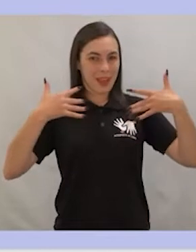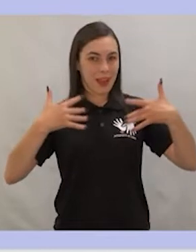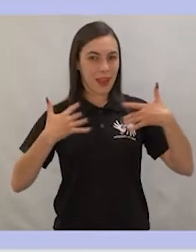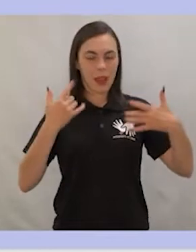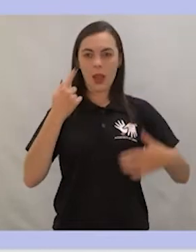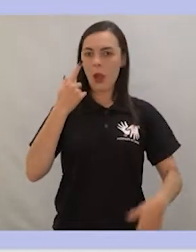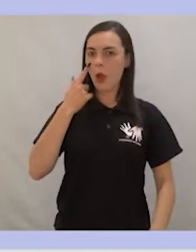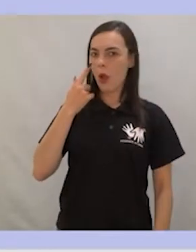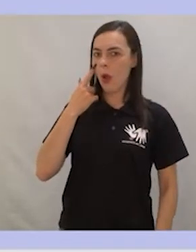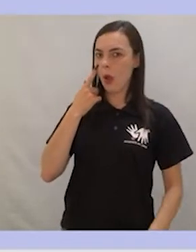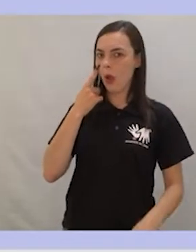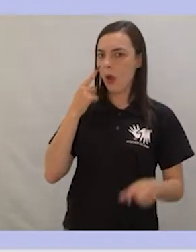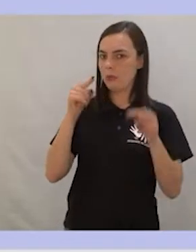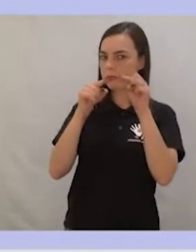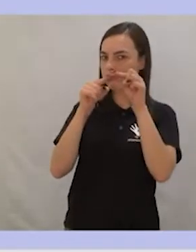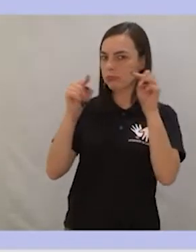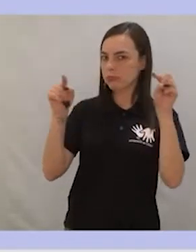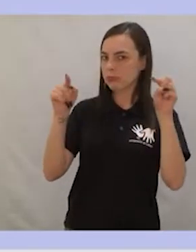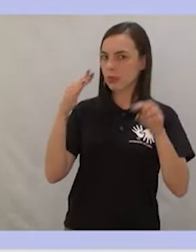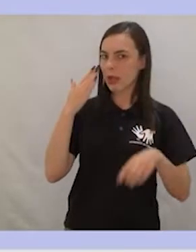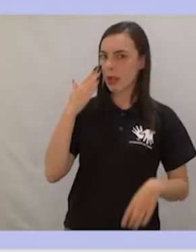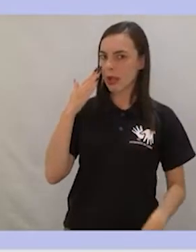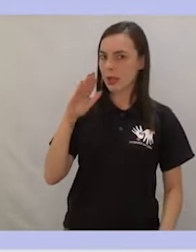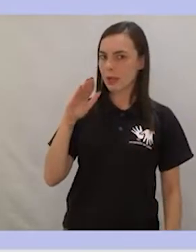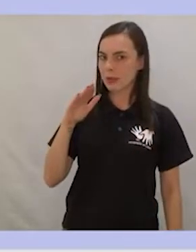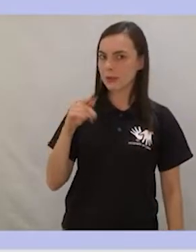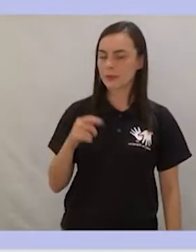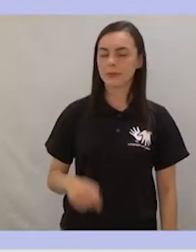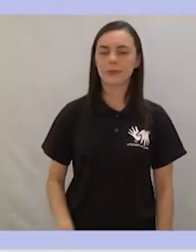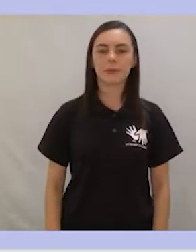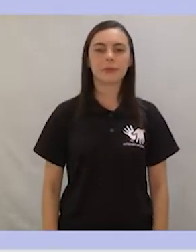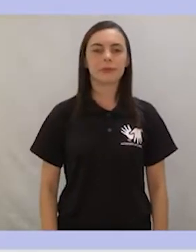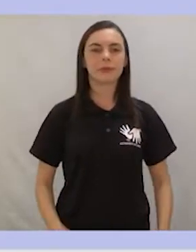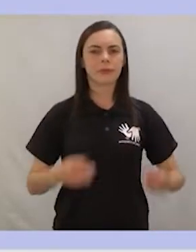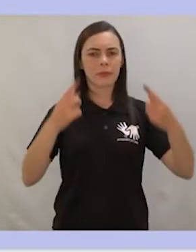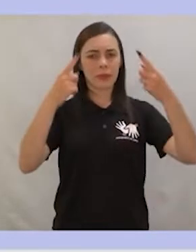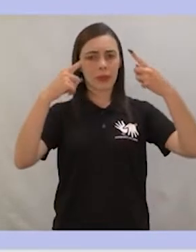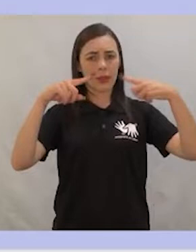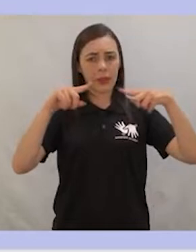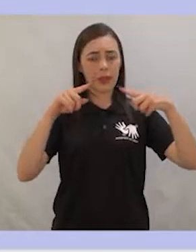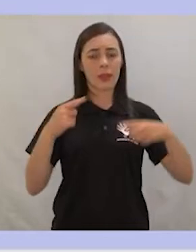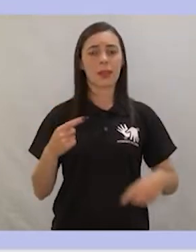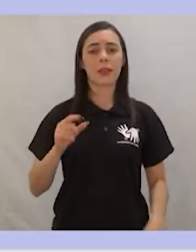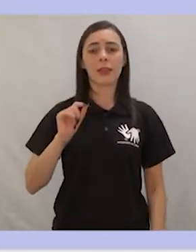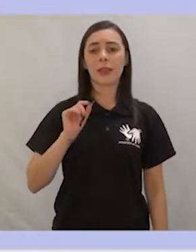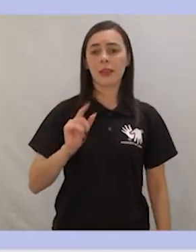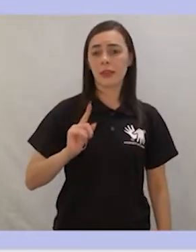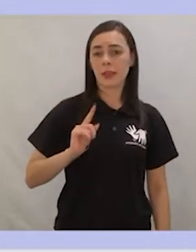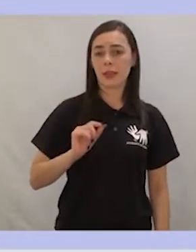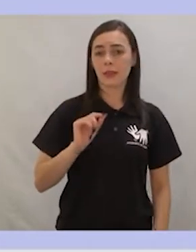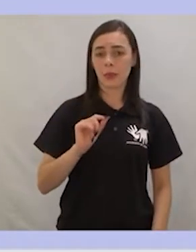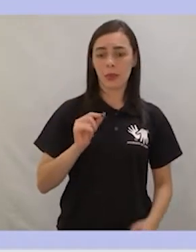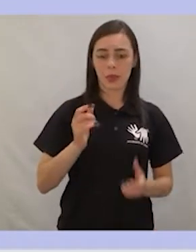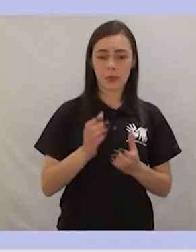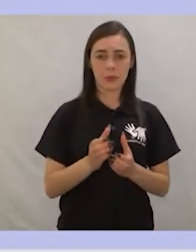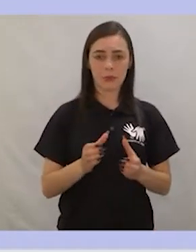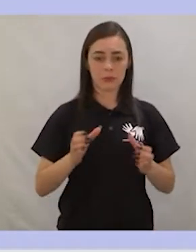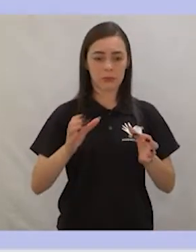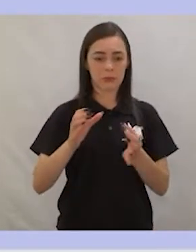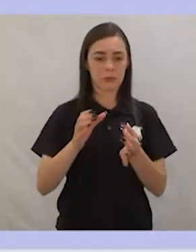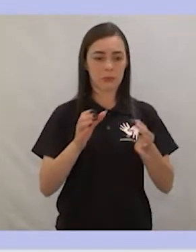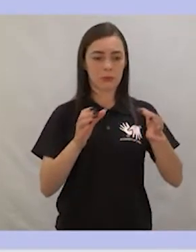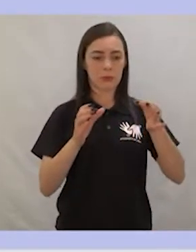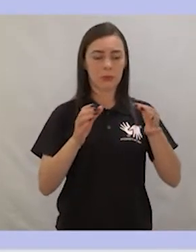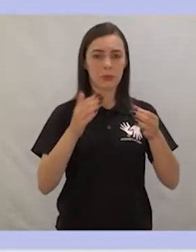alegre, ó lá. Este é o primeiro verso, a primeira linha. permaneceram um bule